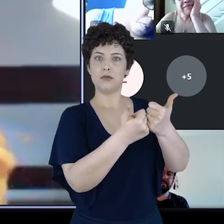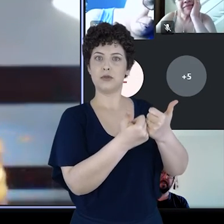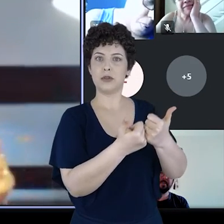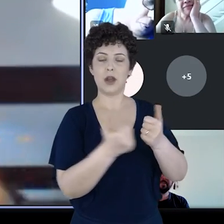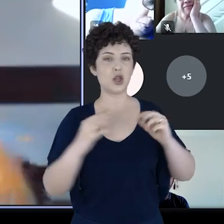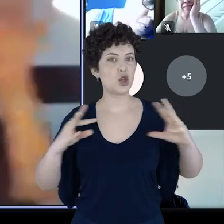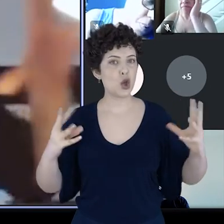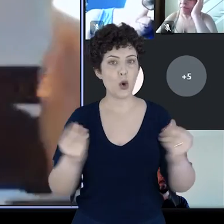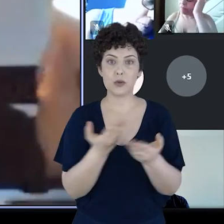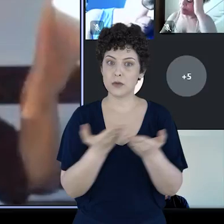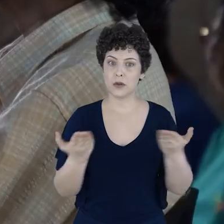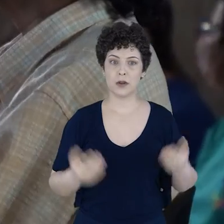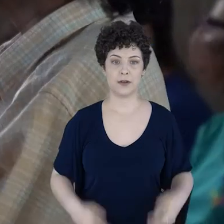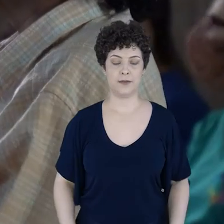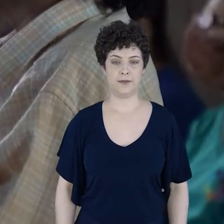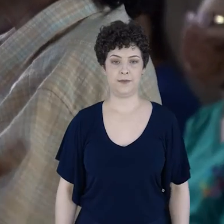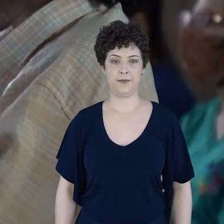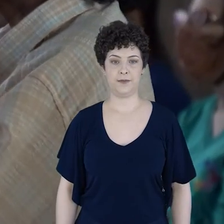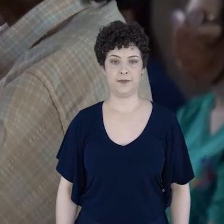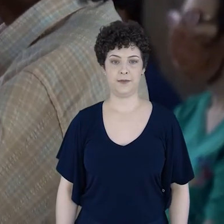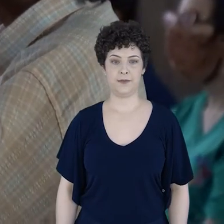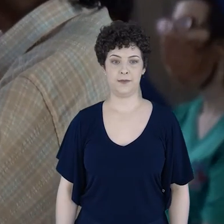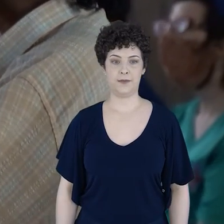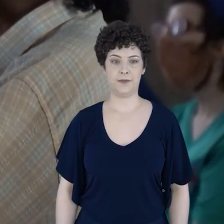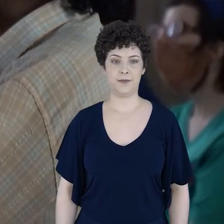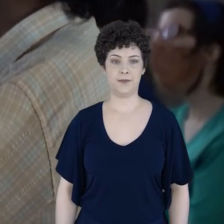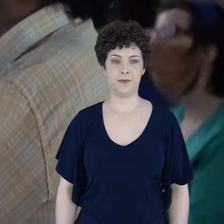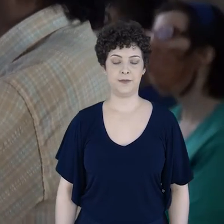qualitativo de todos. Assim. Pessoas na plateia.